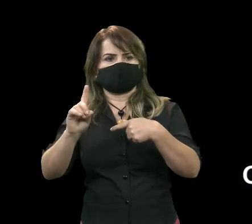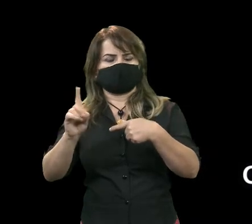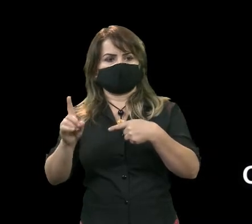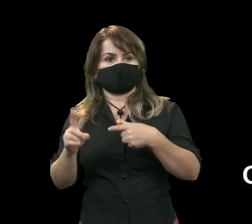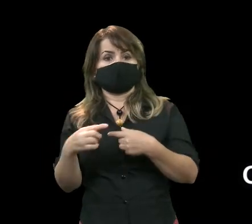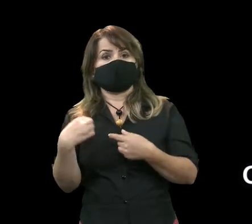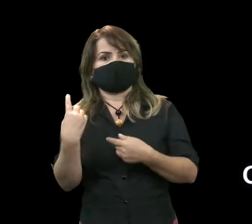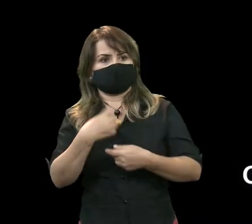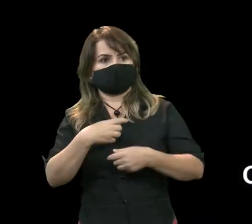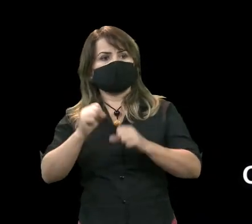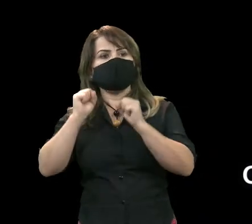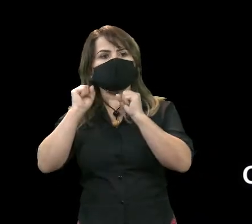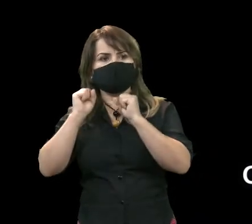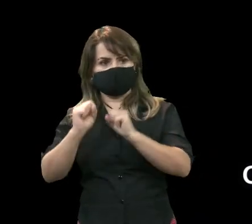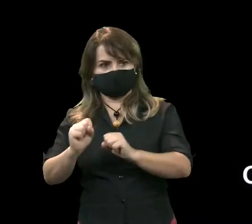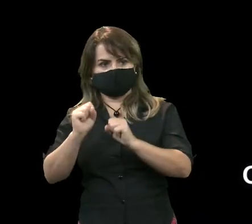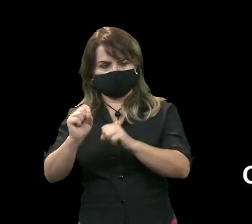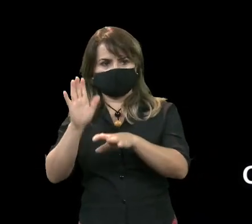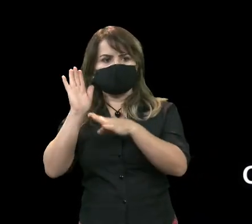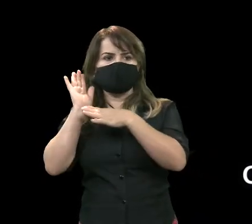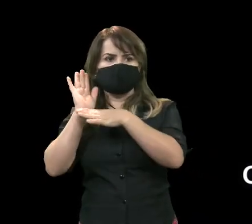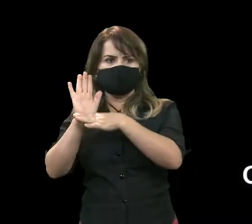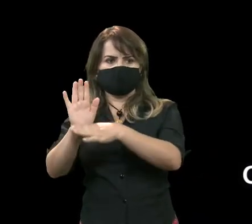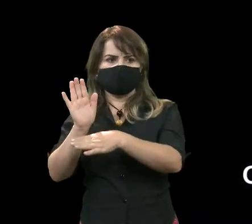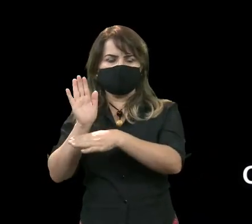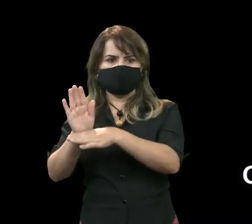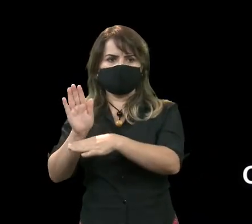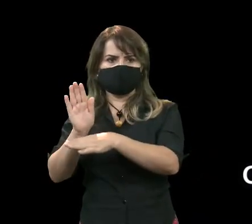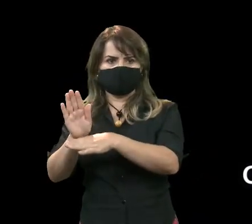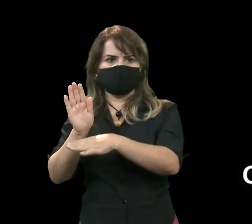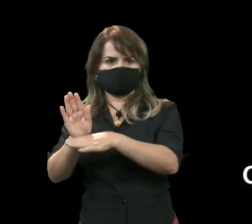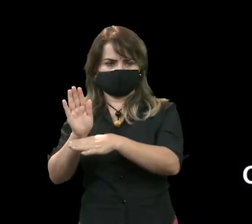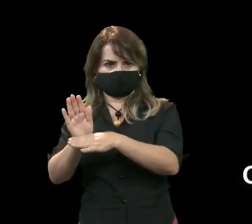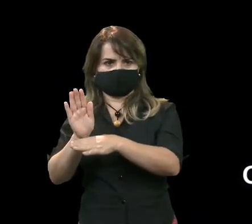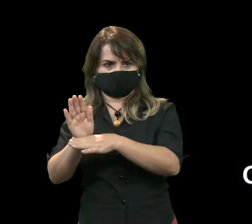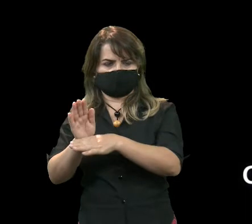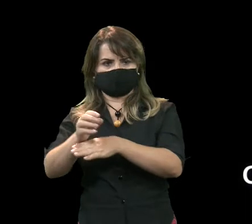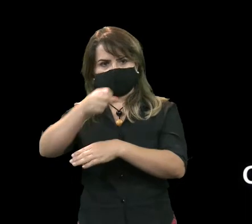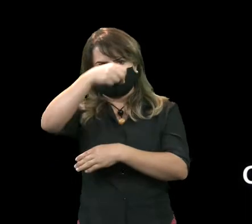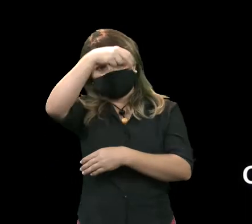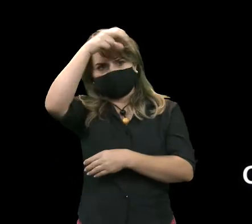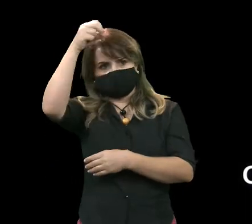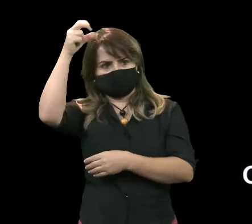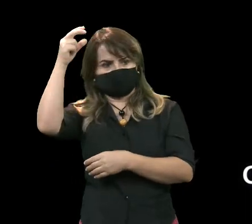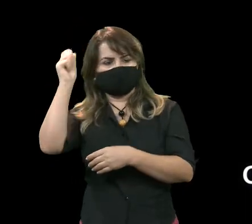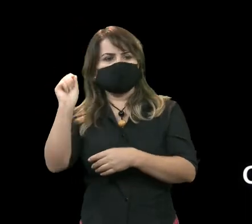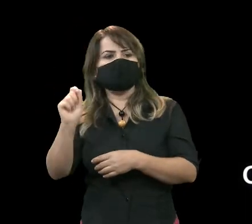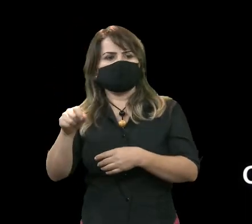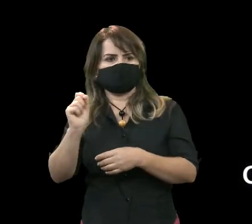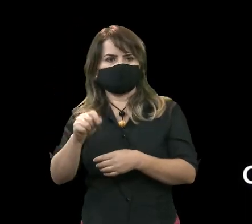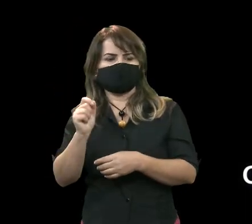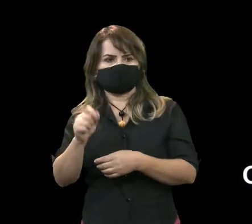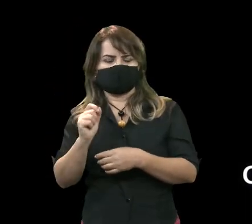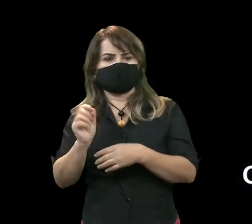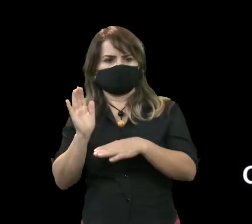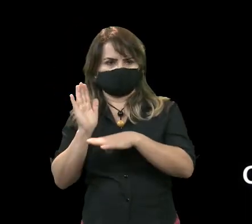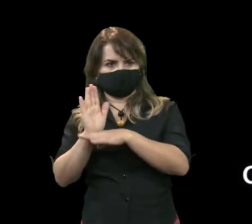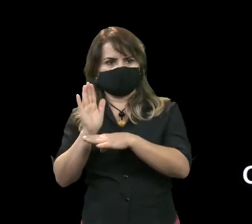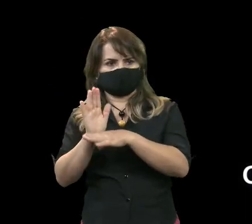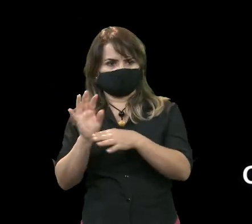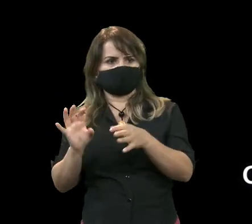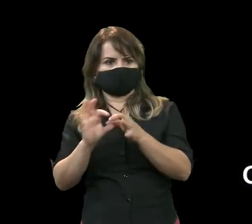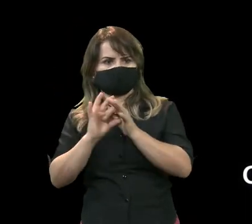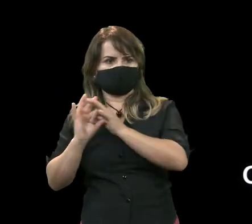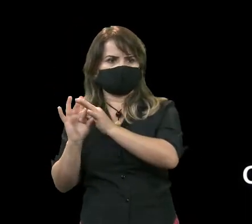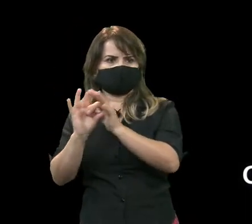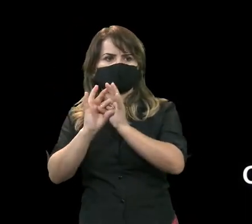casa pode, não de forma subserviente, porque não há essa subserviência, há essa consonância, essa harmonia, mas